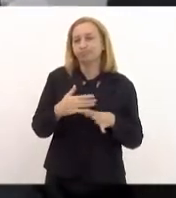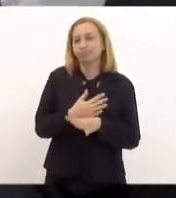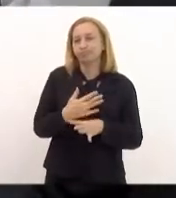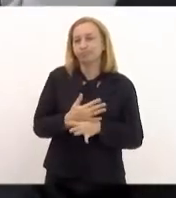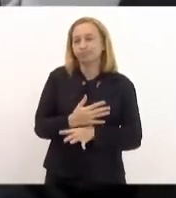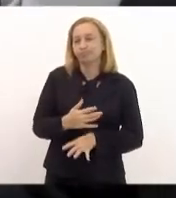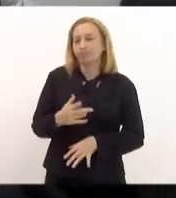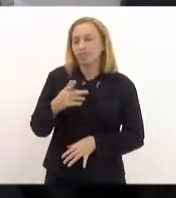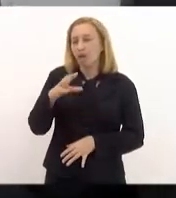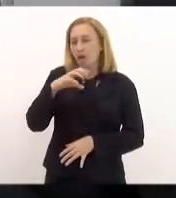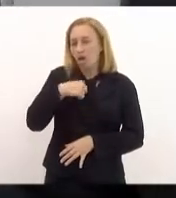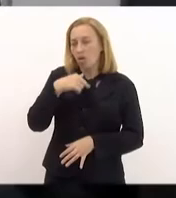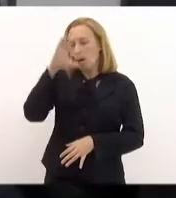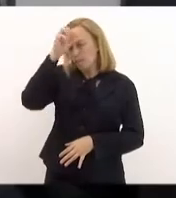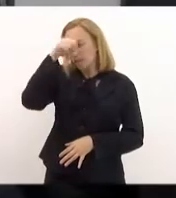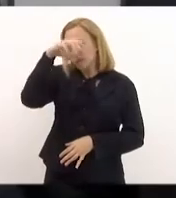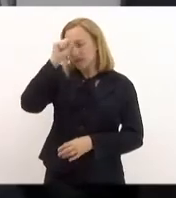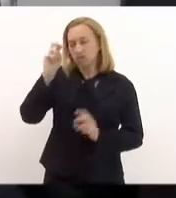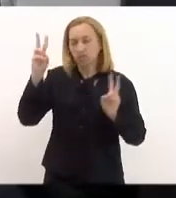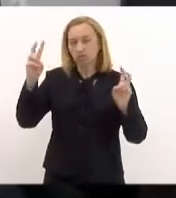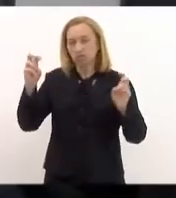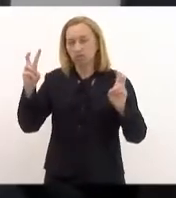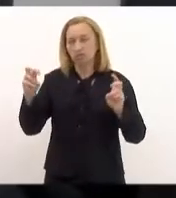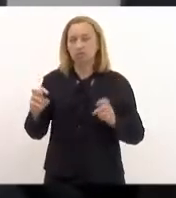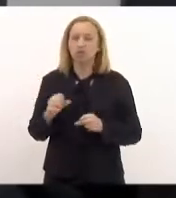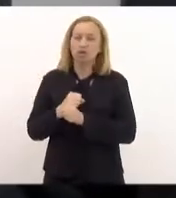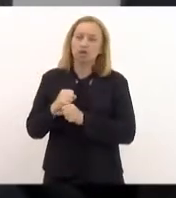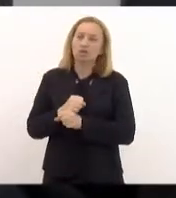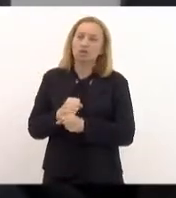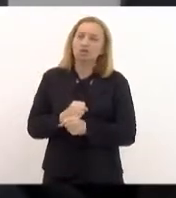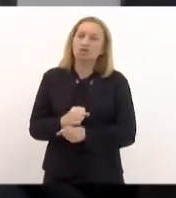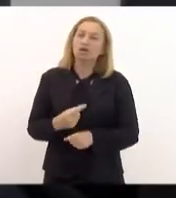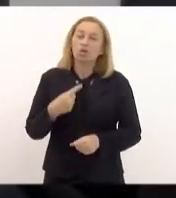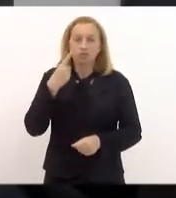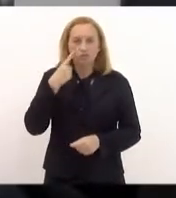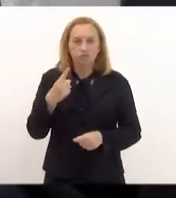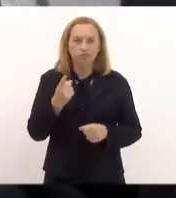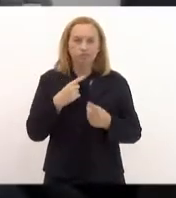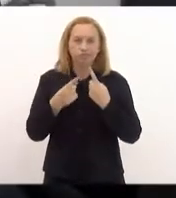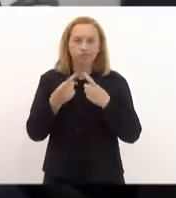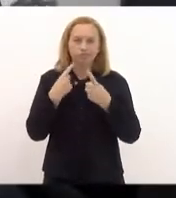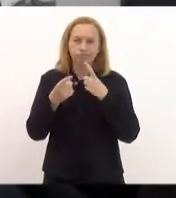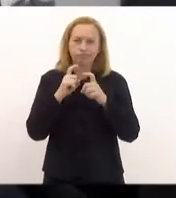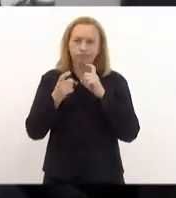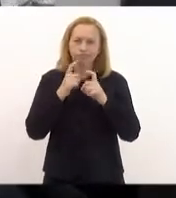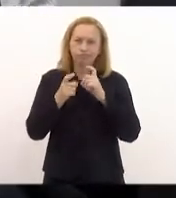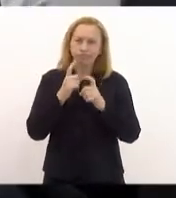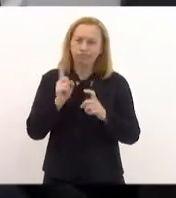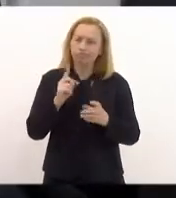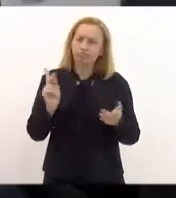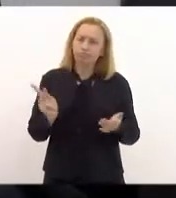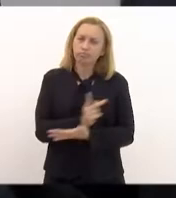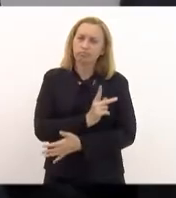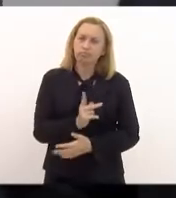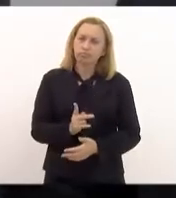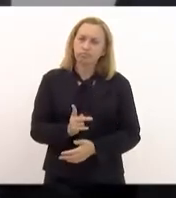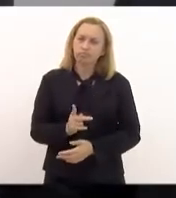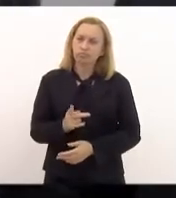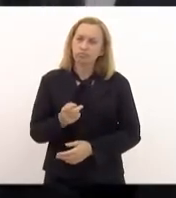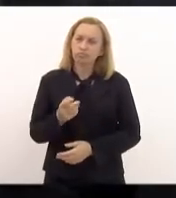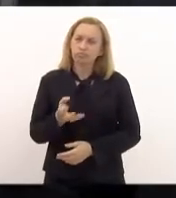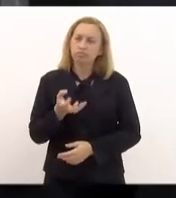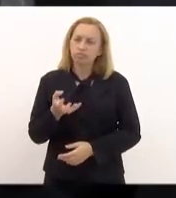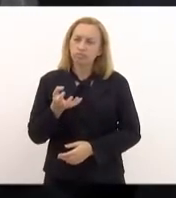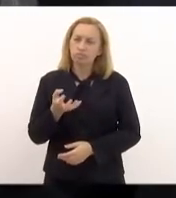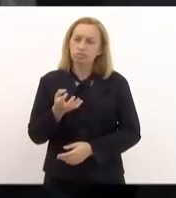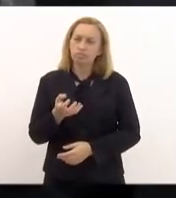tempo todo alguma coisa em relação a essa matéria, e eu vejo que a discussão não está acontecendo como deveria, os procedimentos